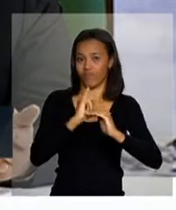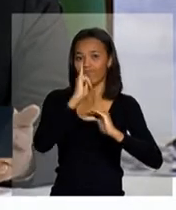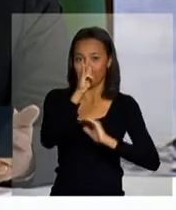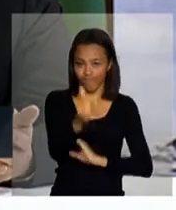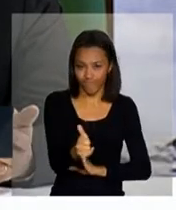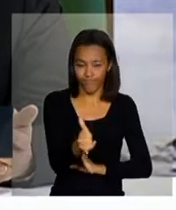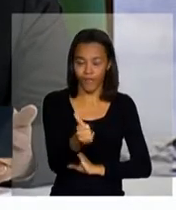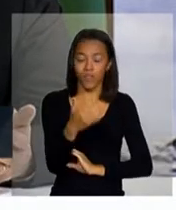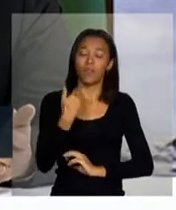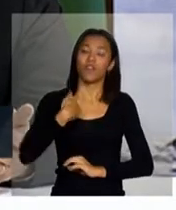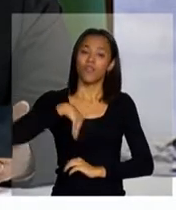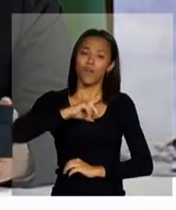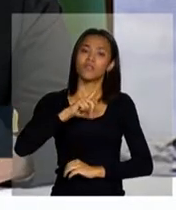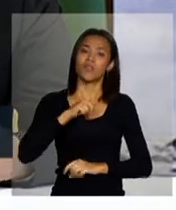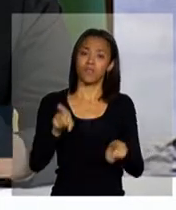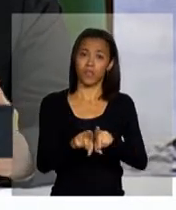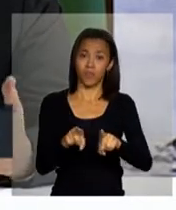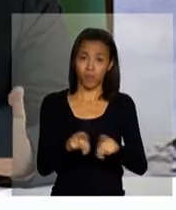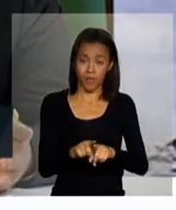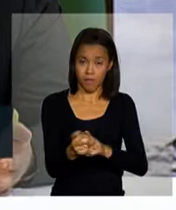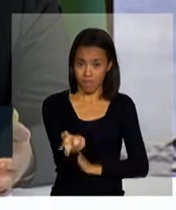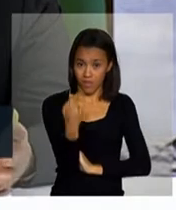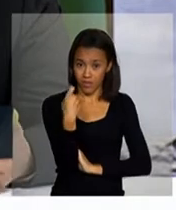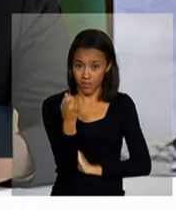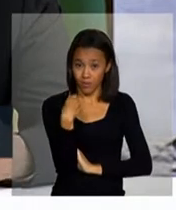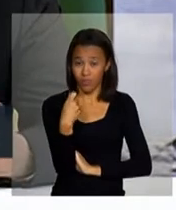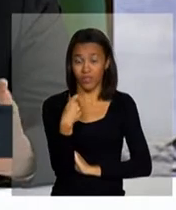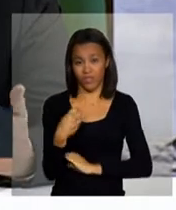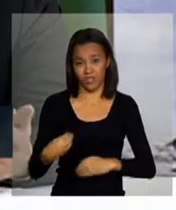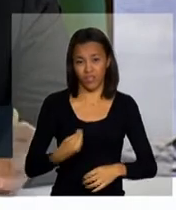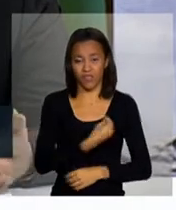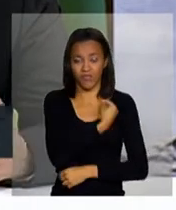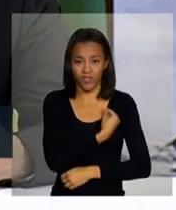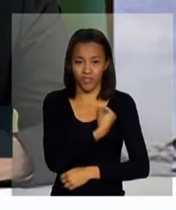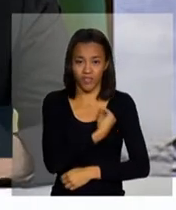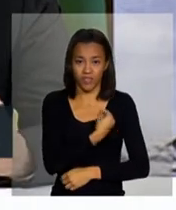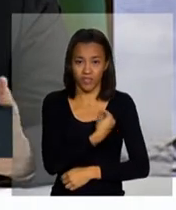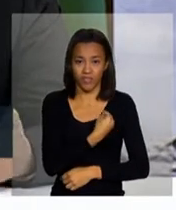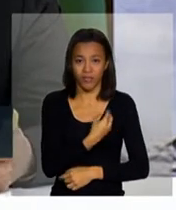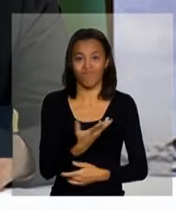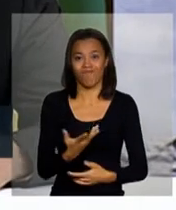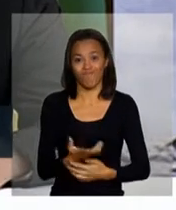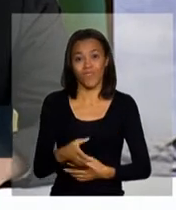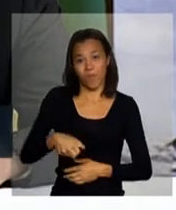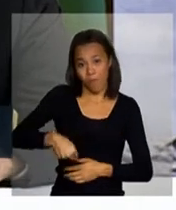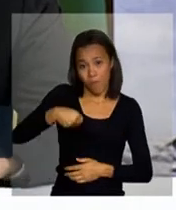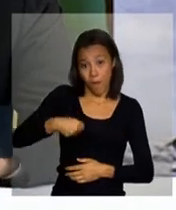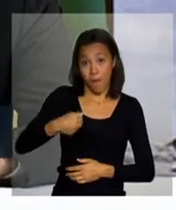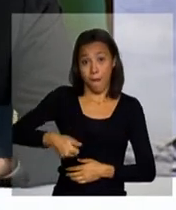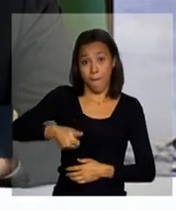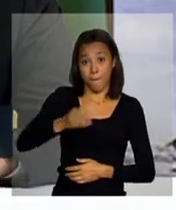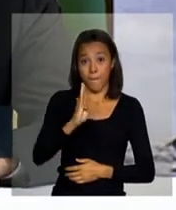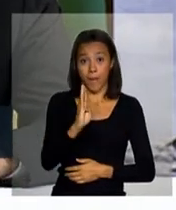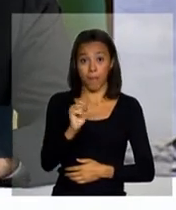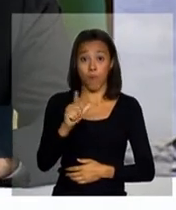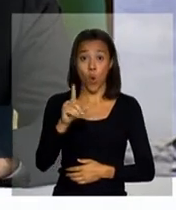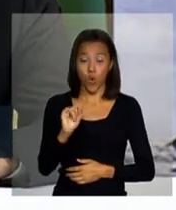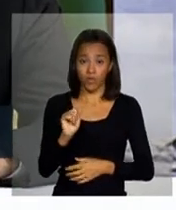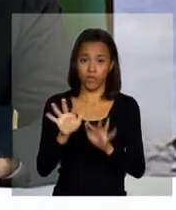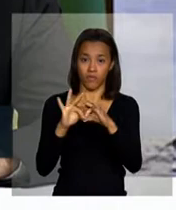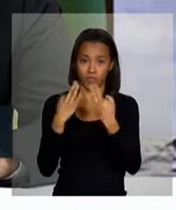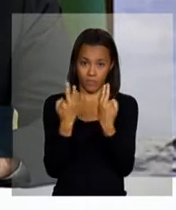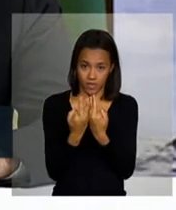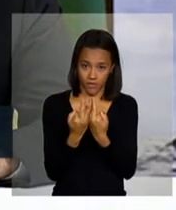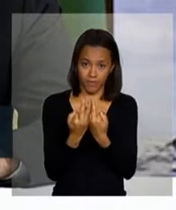Temos também nossos pescadores numa condição lamentável, metade deles no Bolsa Família e um terço no Brasil Sem Miséria.